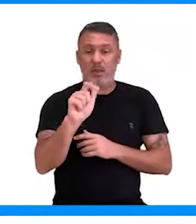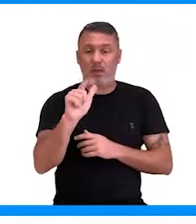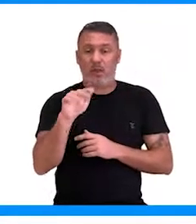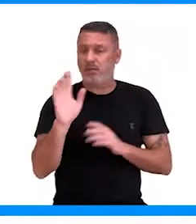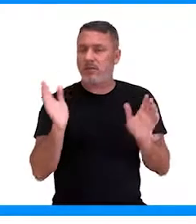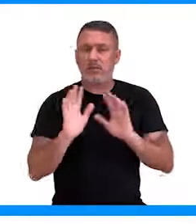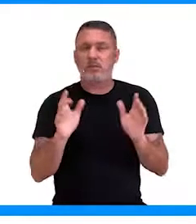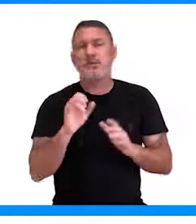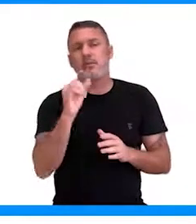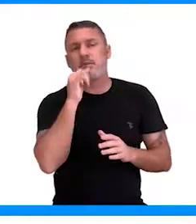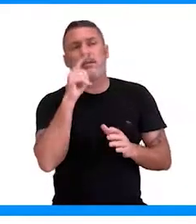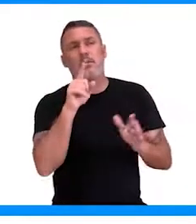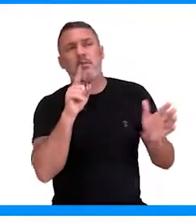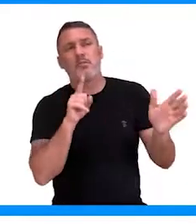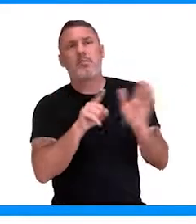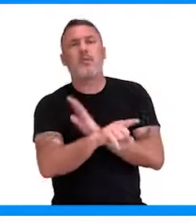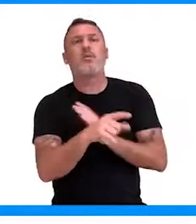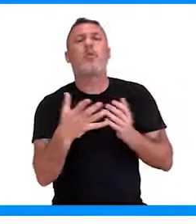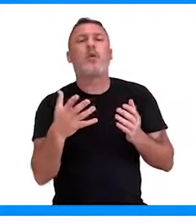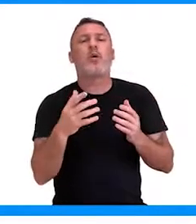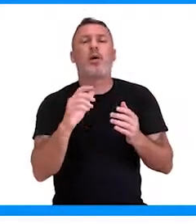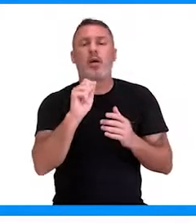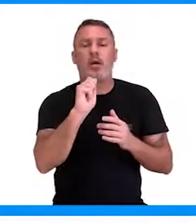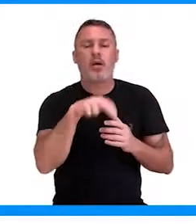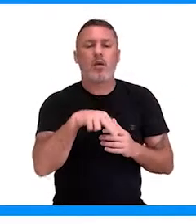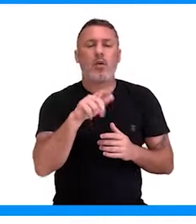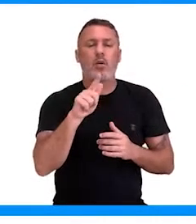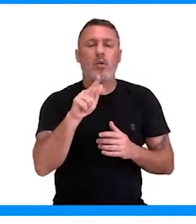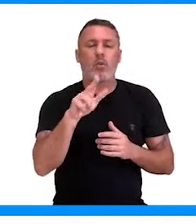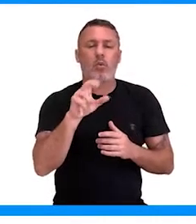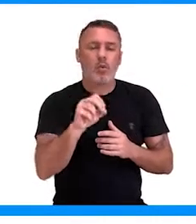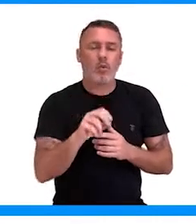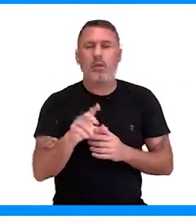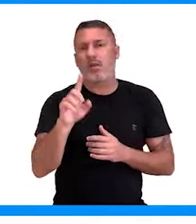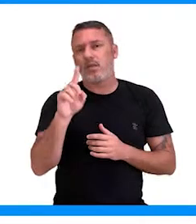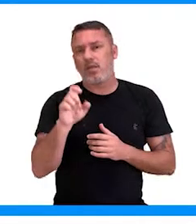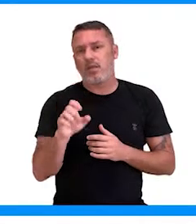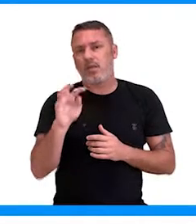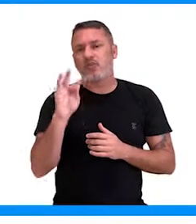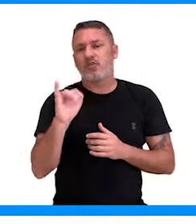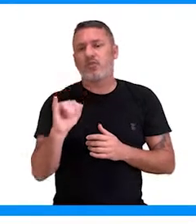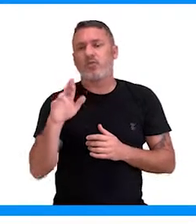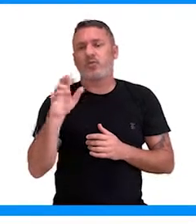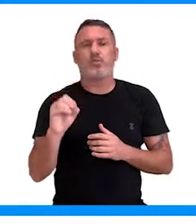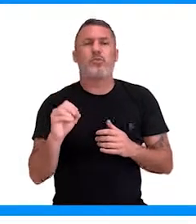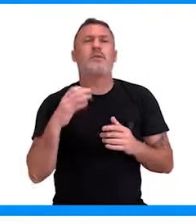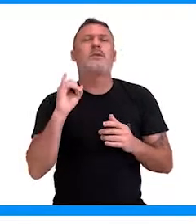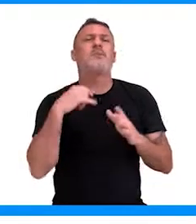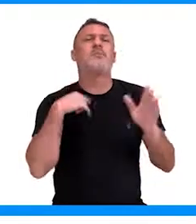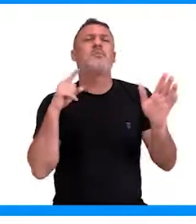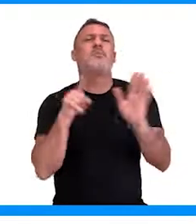alcance, ele perguntar o ângulo de tiro? Eu quero saber